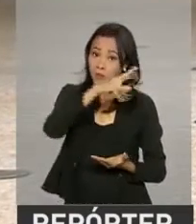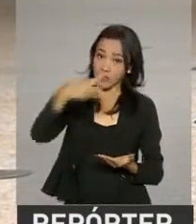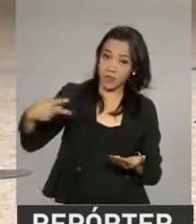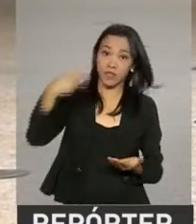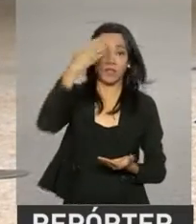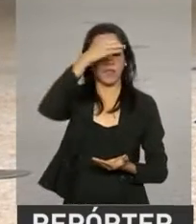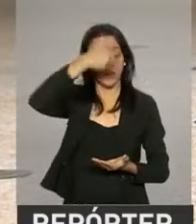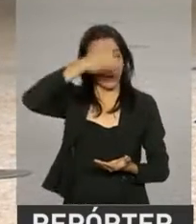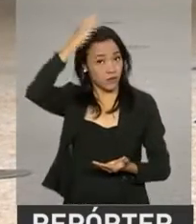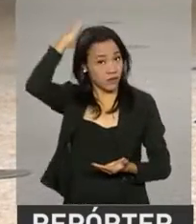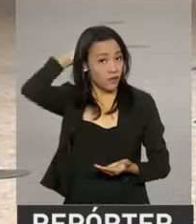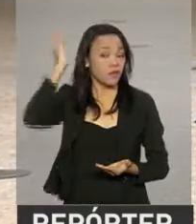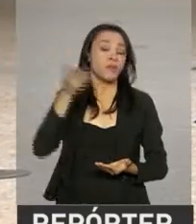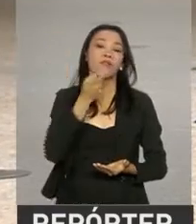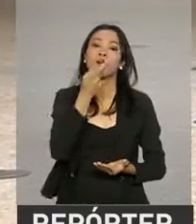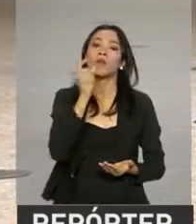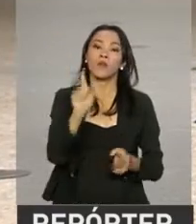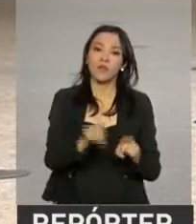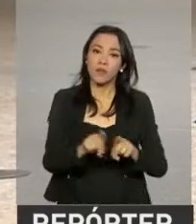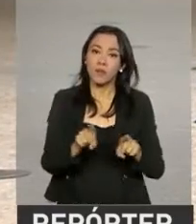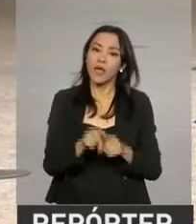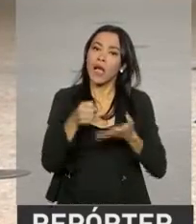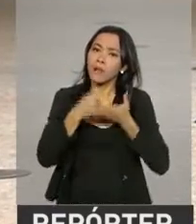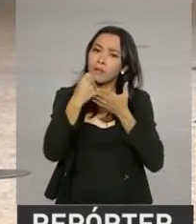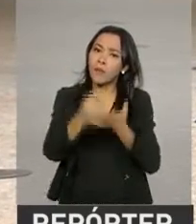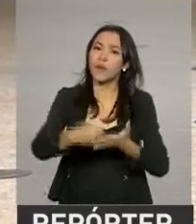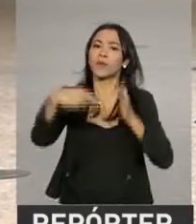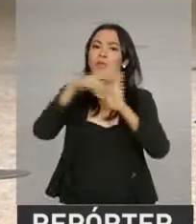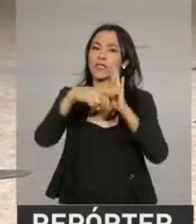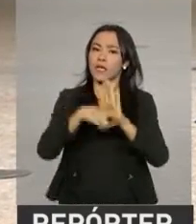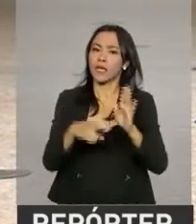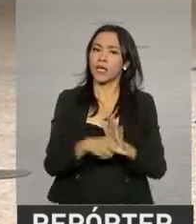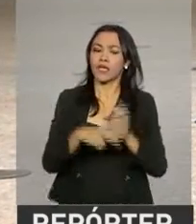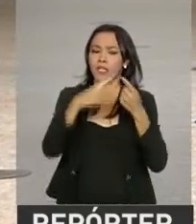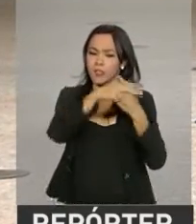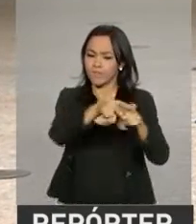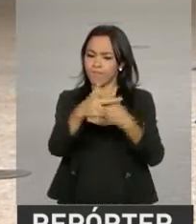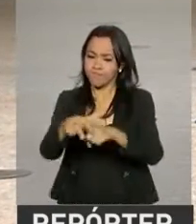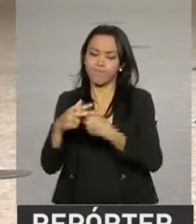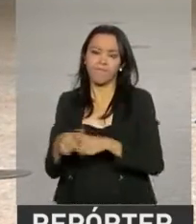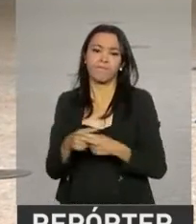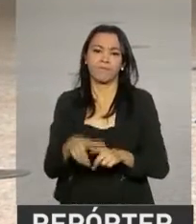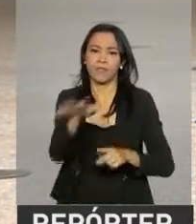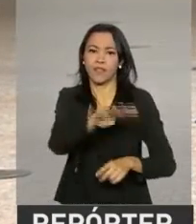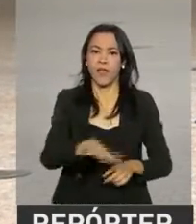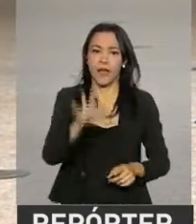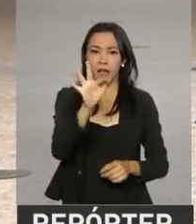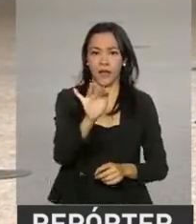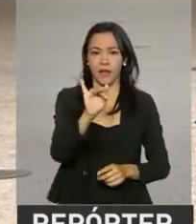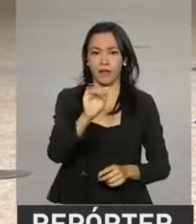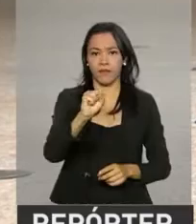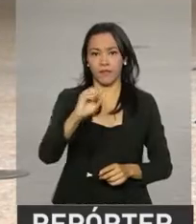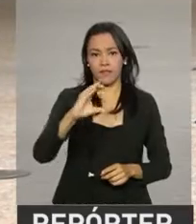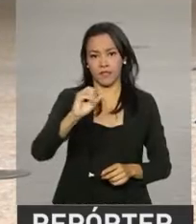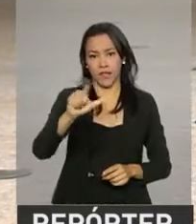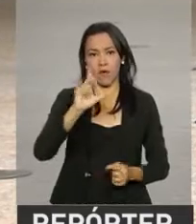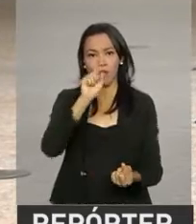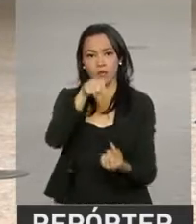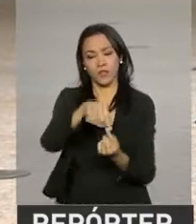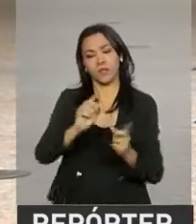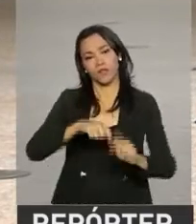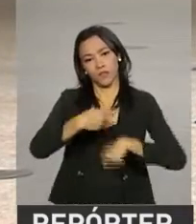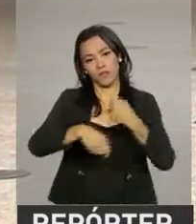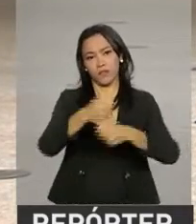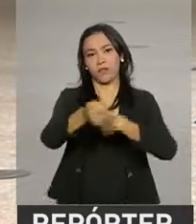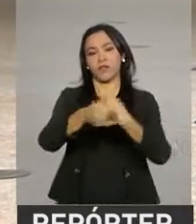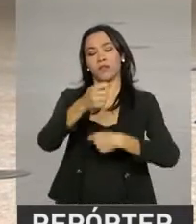Michel Temer e demonstraram também Apoio às medidas de ajuste fiscal para a minha volte a crescer e gerar